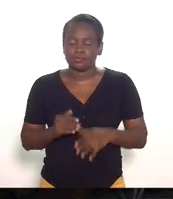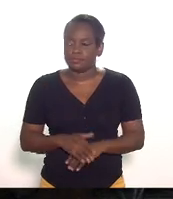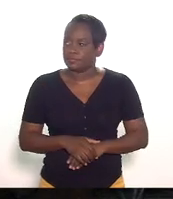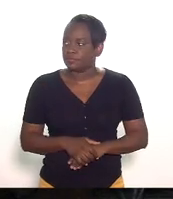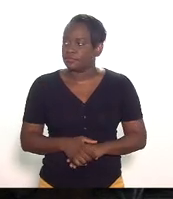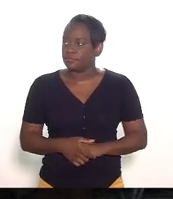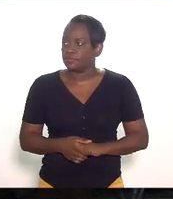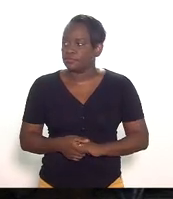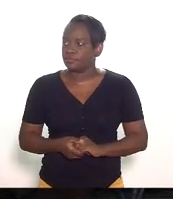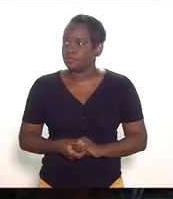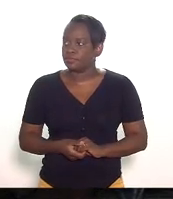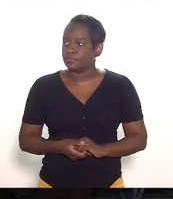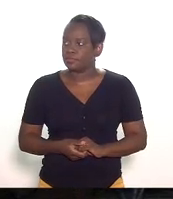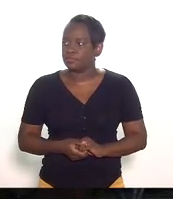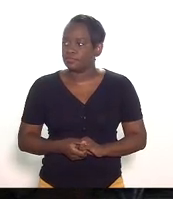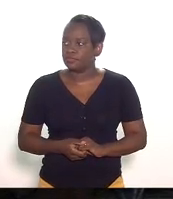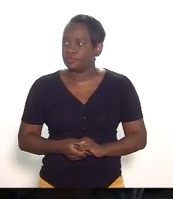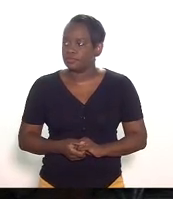regimental.